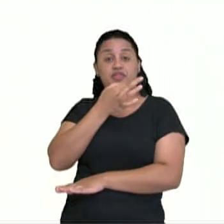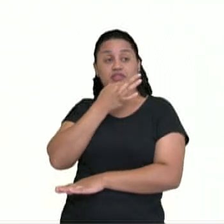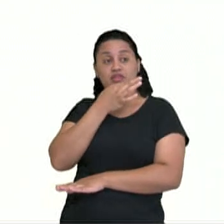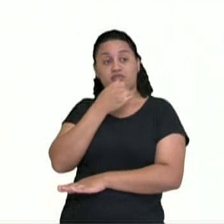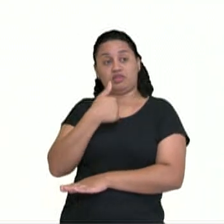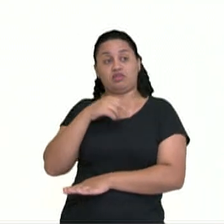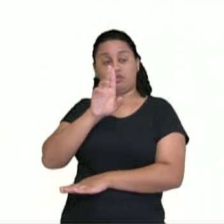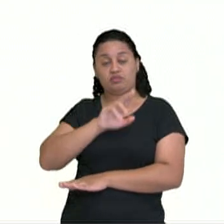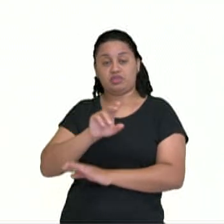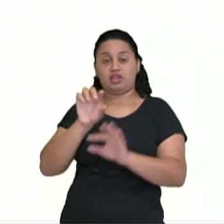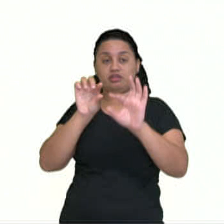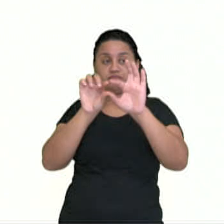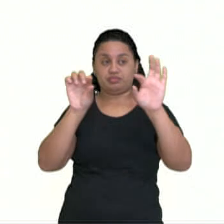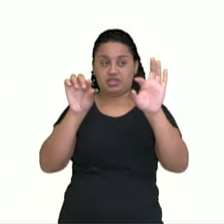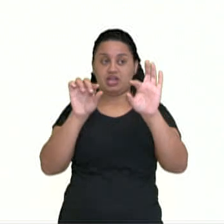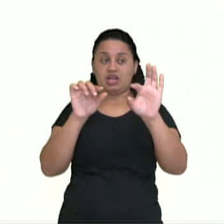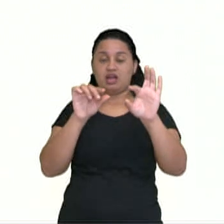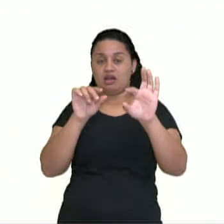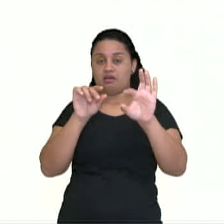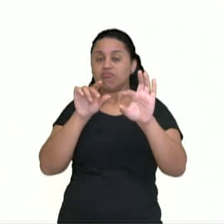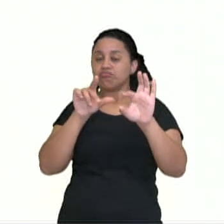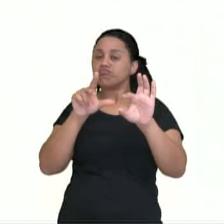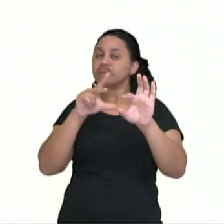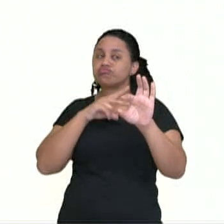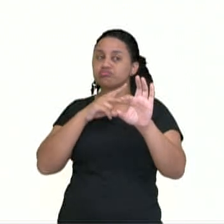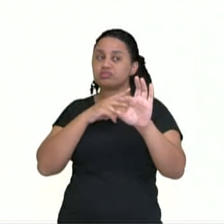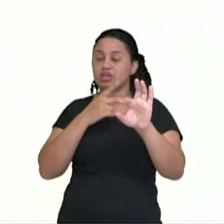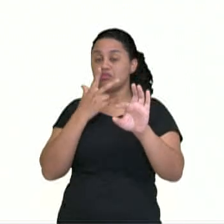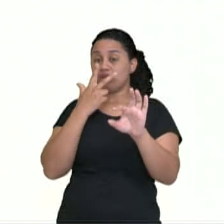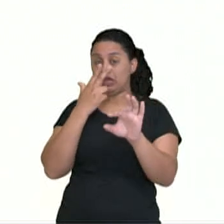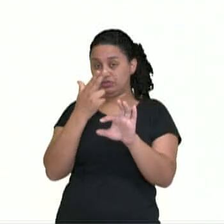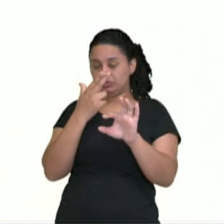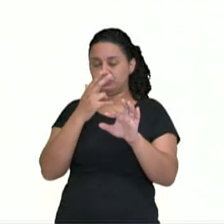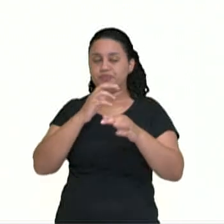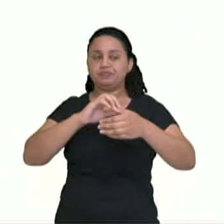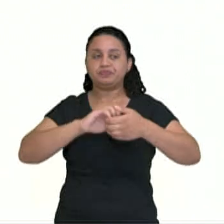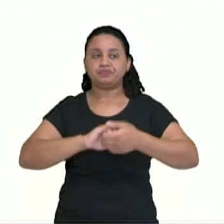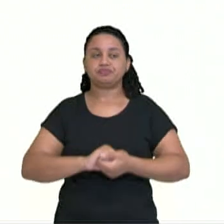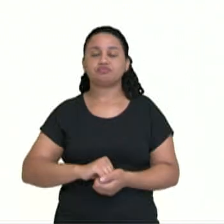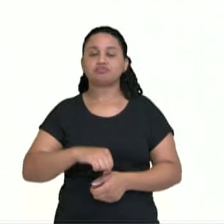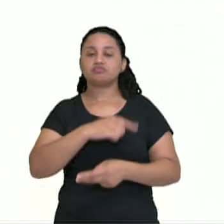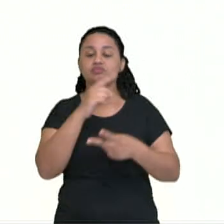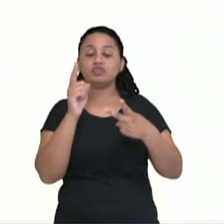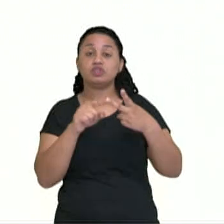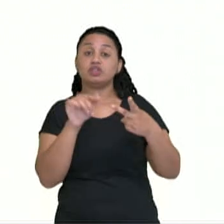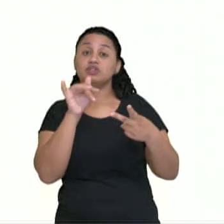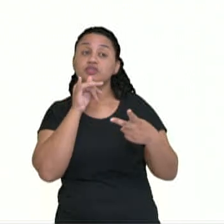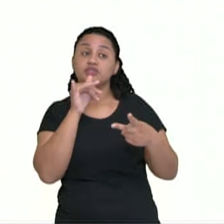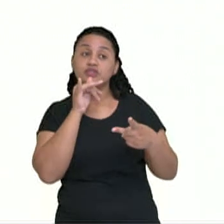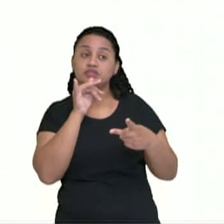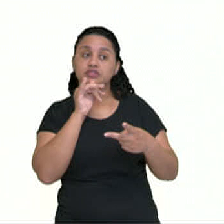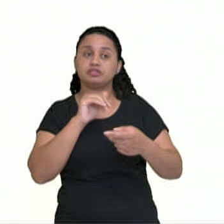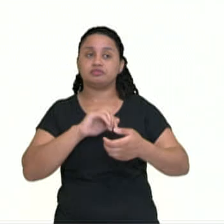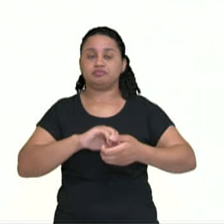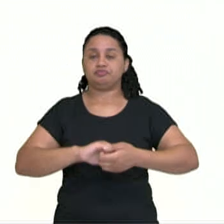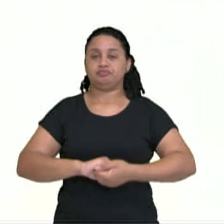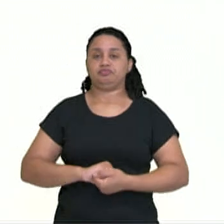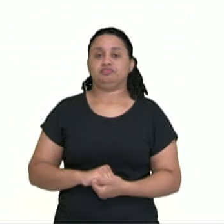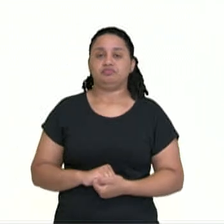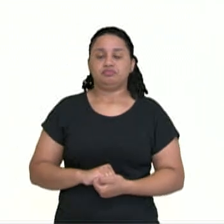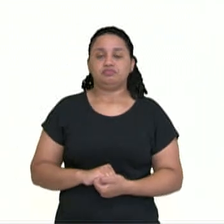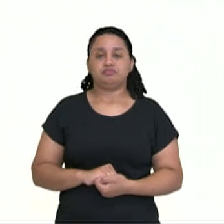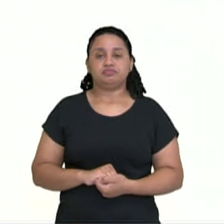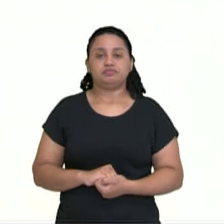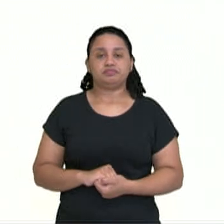uma expressão. Personally, I think. O segundo exemplo. I'm sure my dog makes me